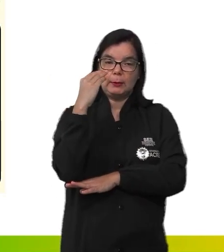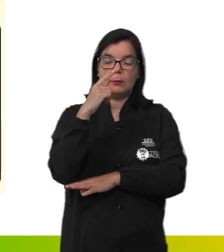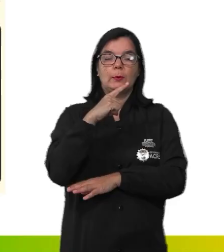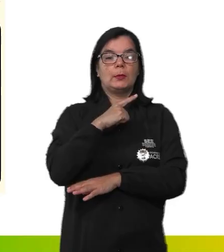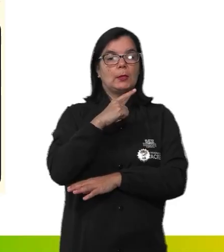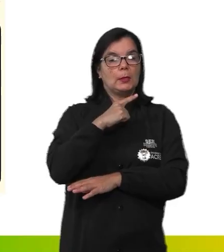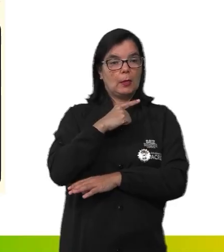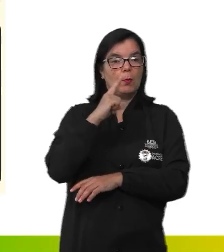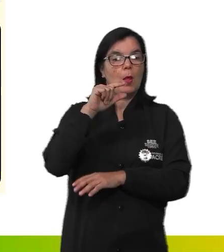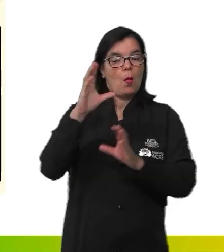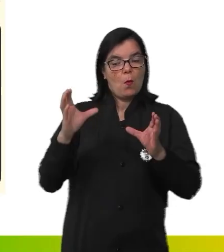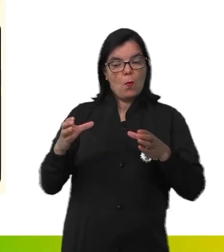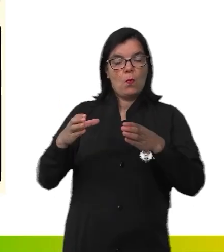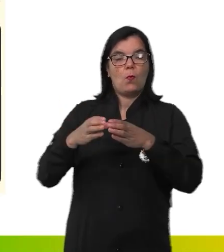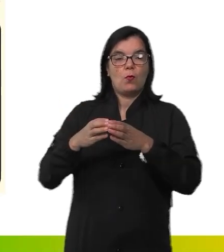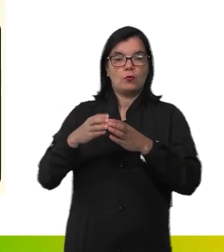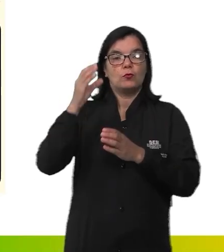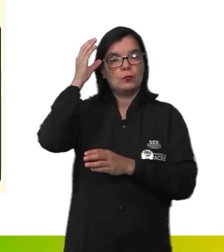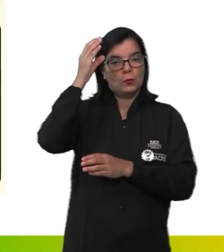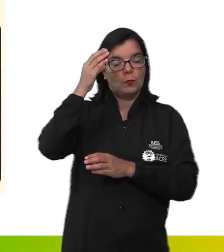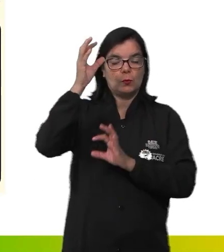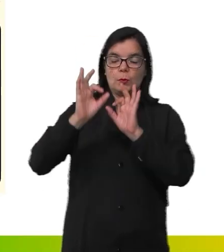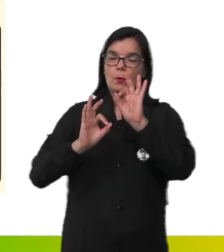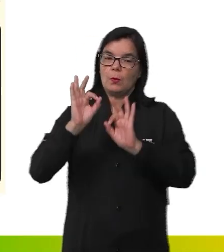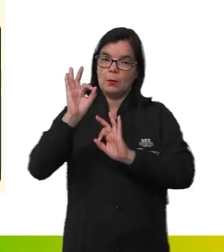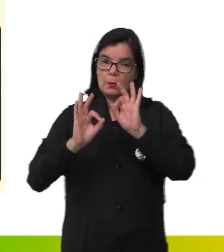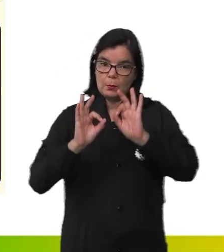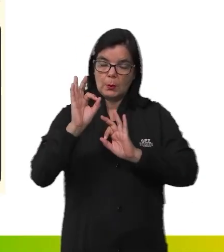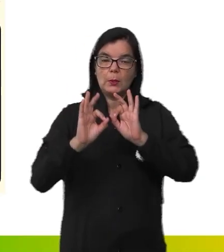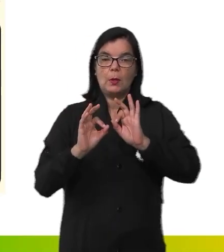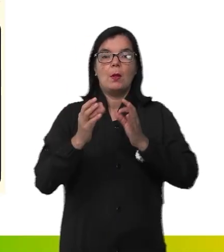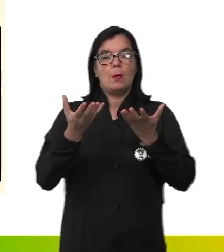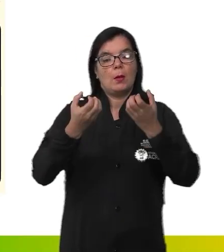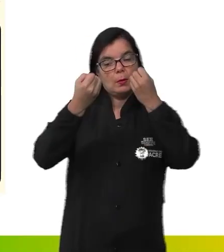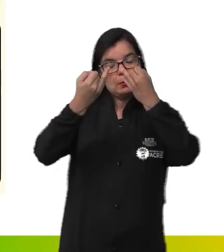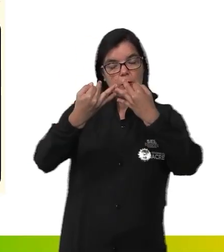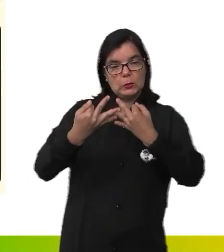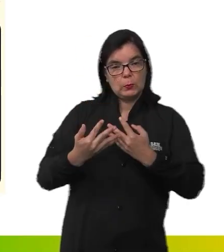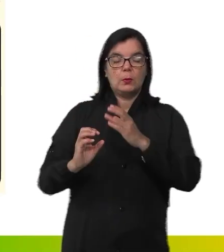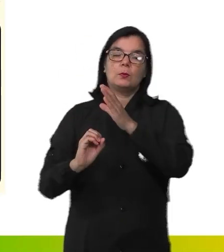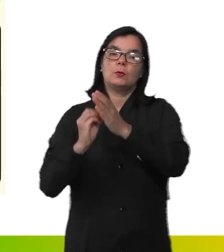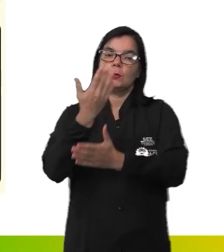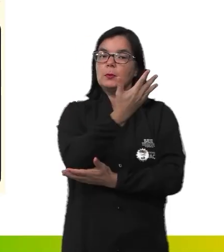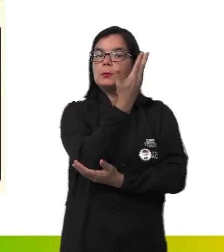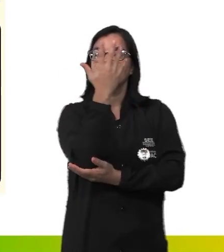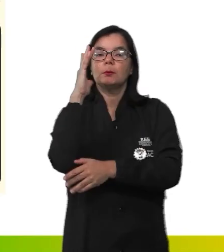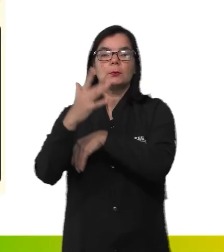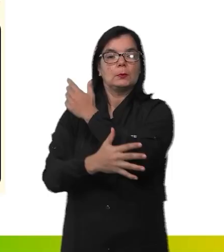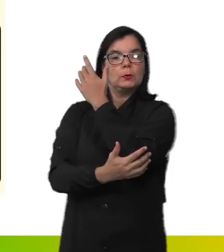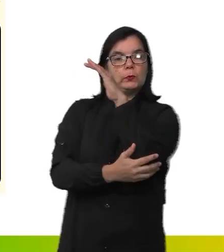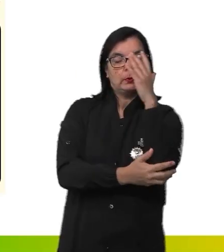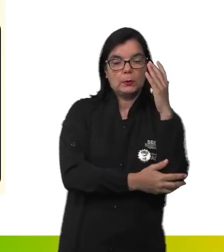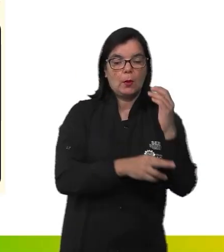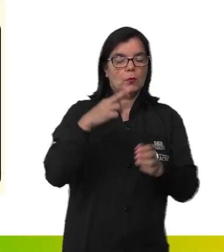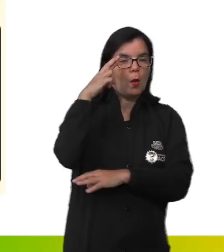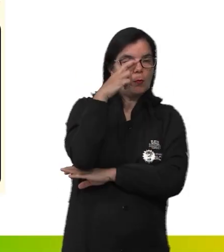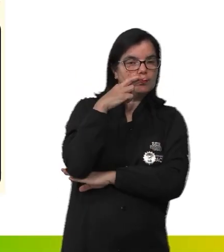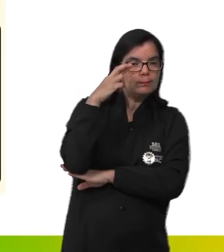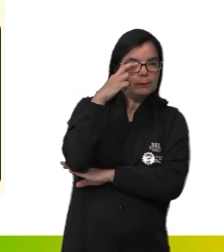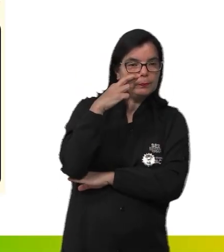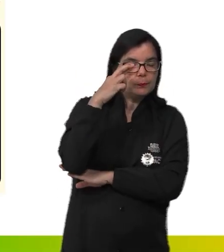que a ciência ele é um conjunto de conhecimentos organizados que busca explicar os fenômenos da natureza por meio da